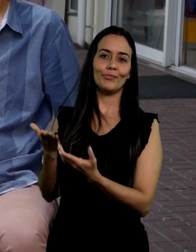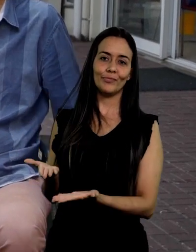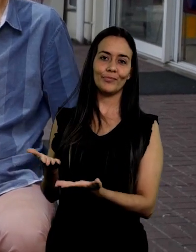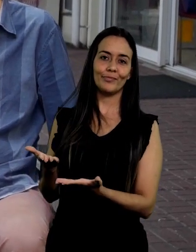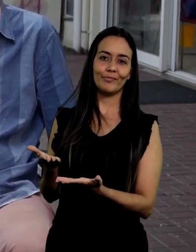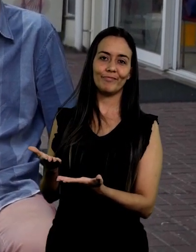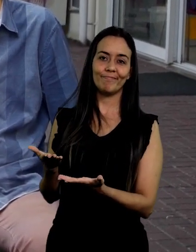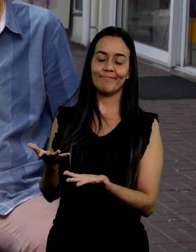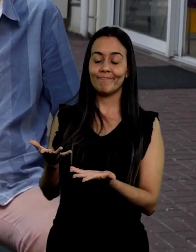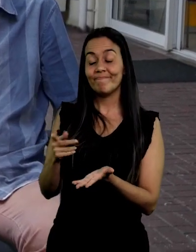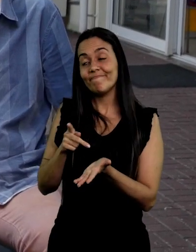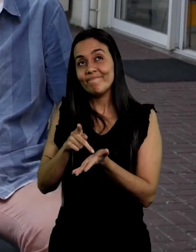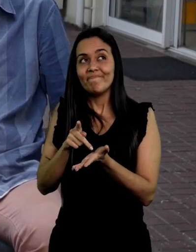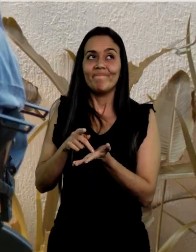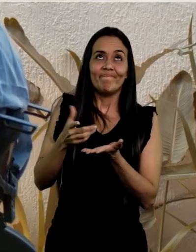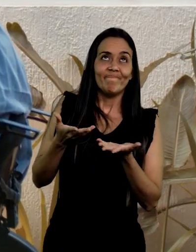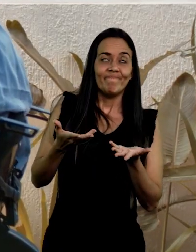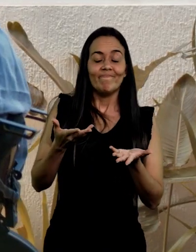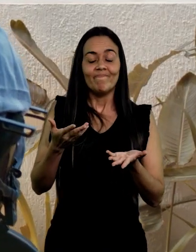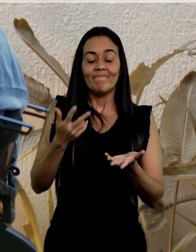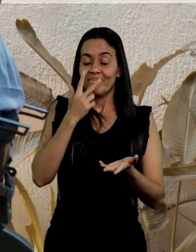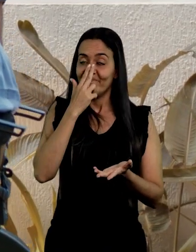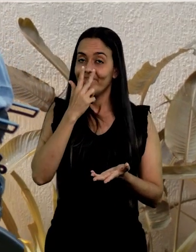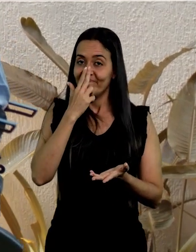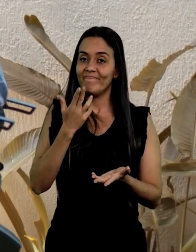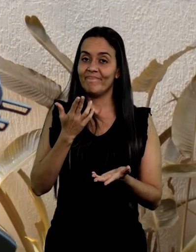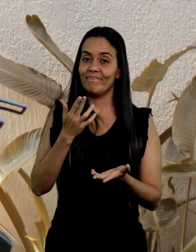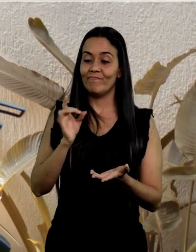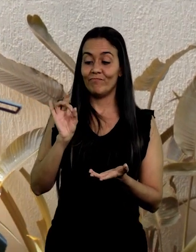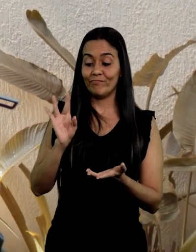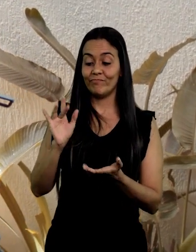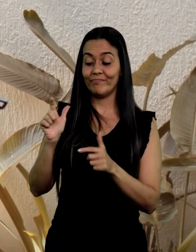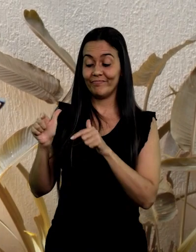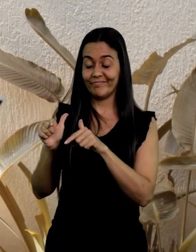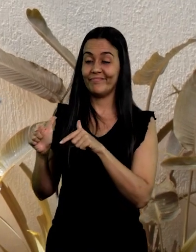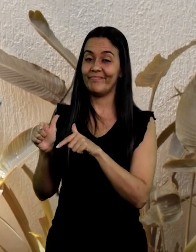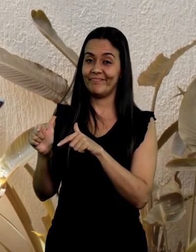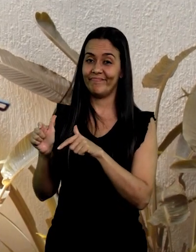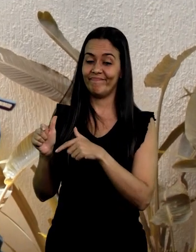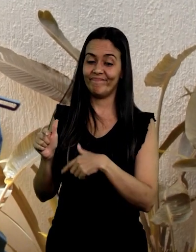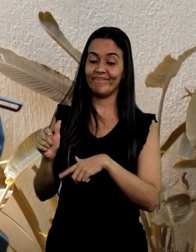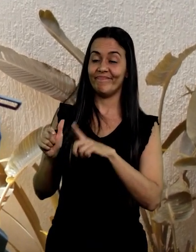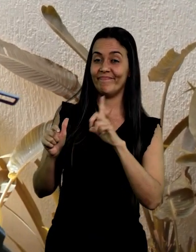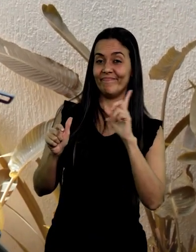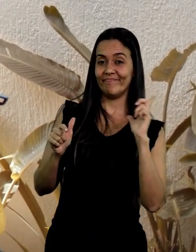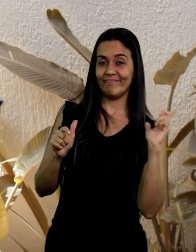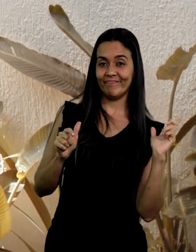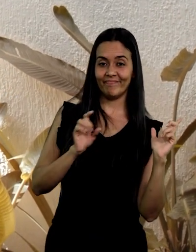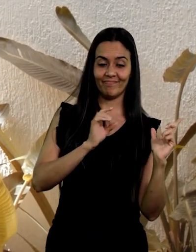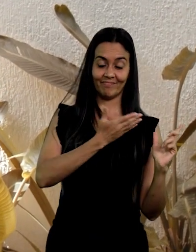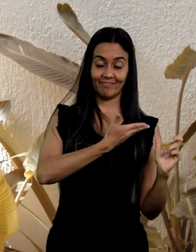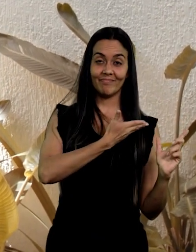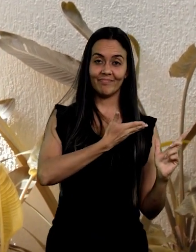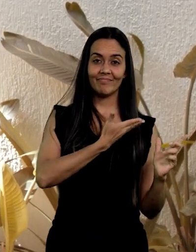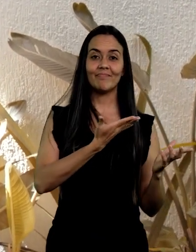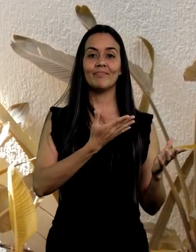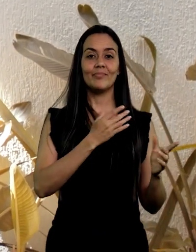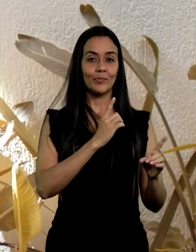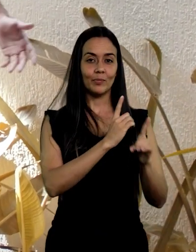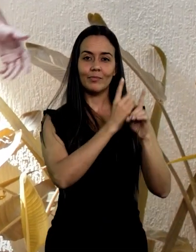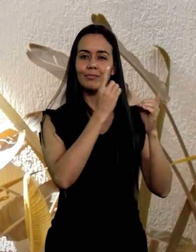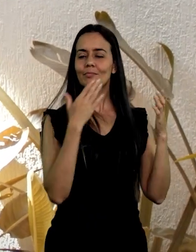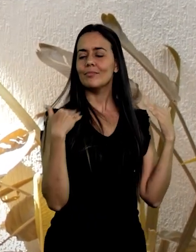né? Talvez. A gente não estava à altura dessa inutilidade que é própria da amizade,